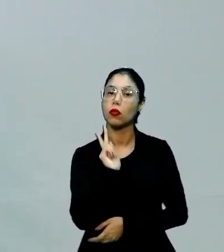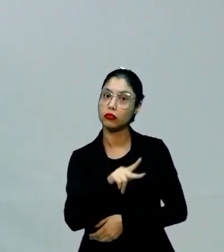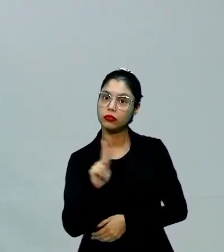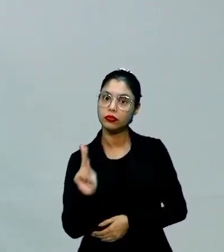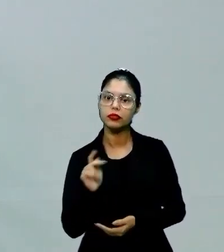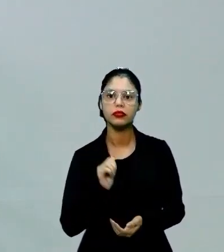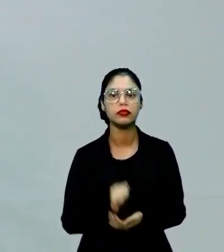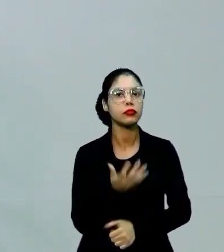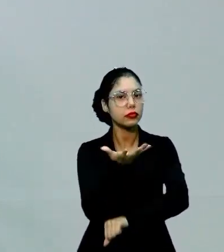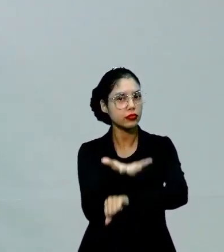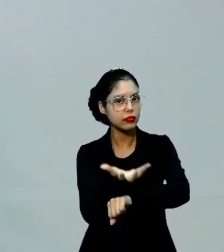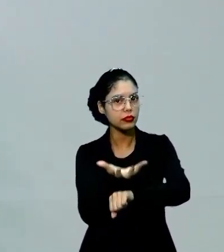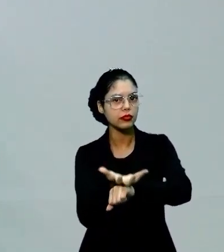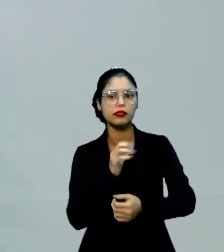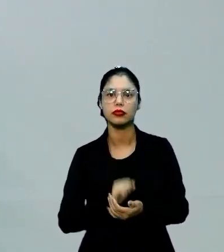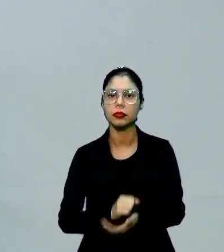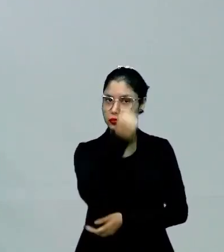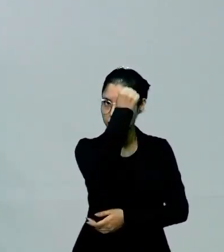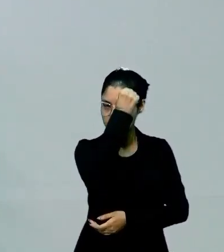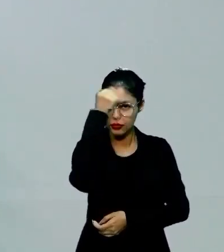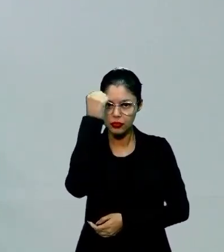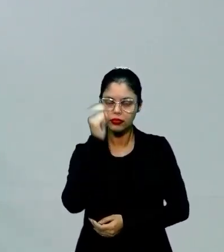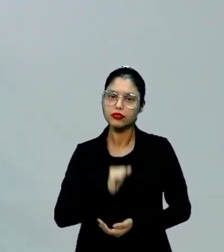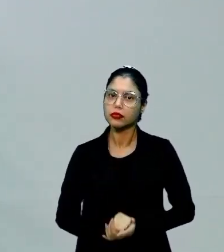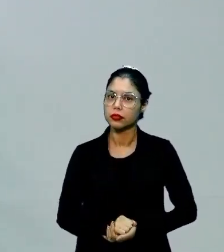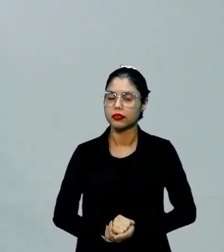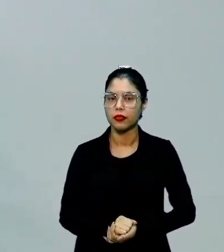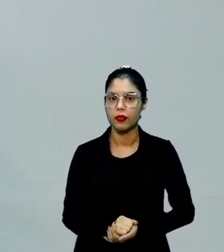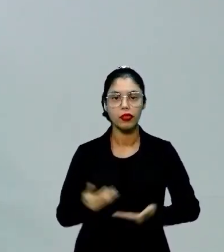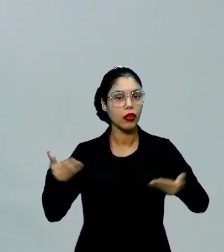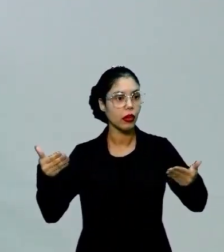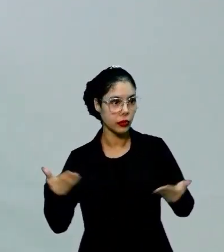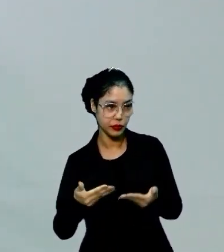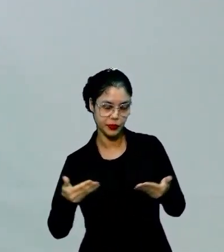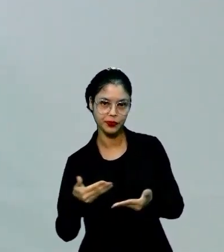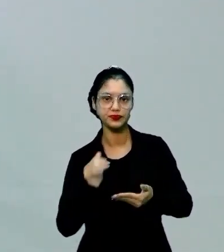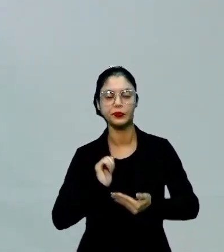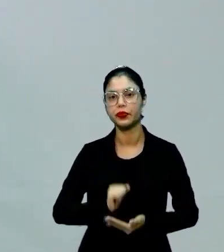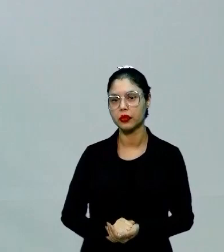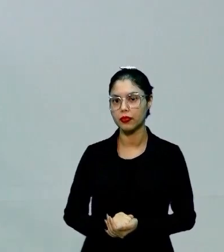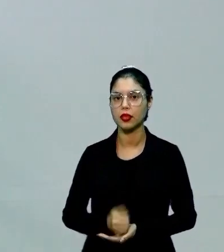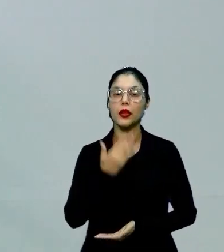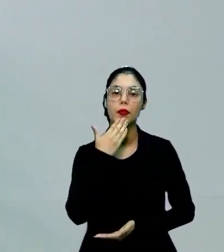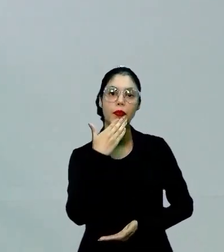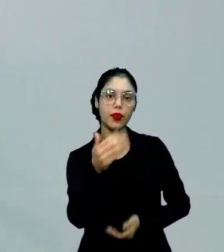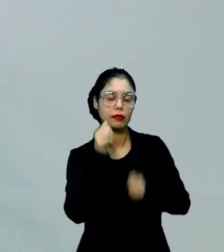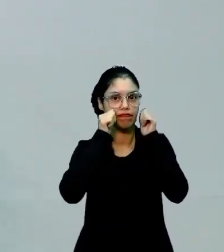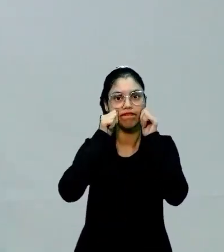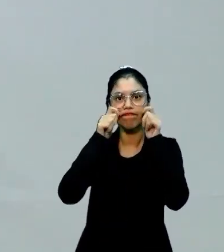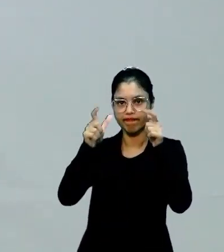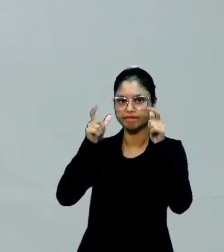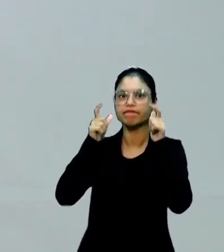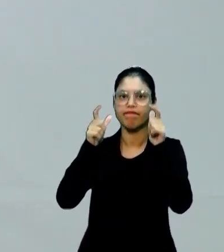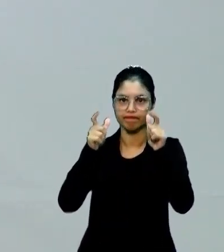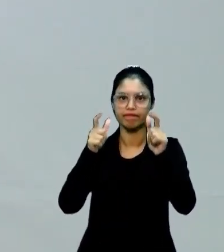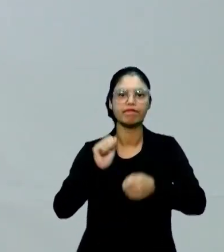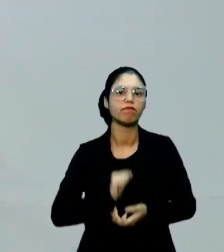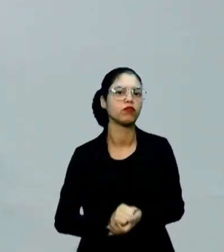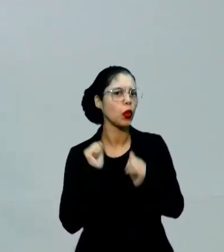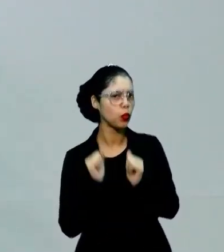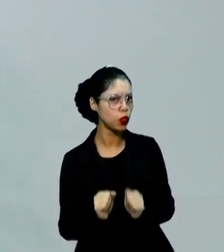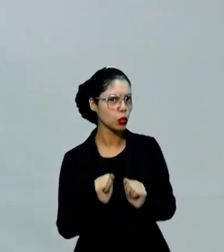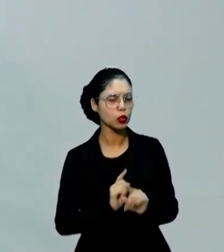do componente curricular Sociologia. A partir deste momento, eu peço a sua atenção para que você